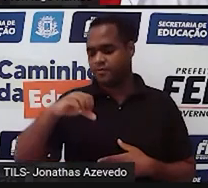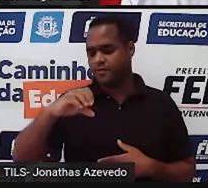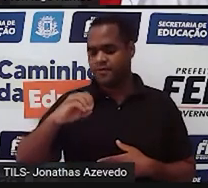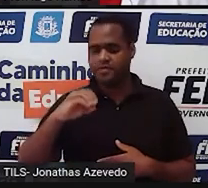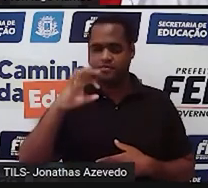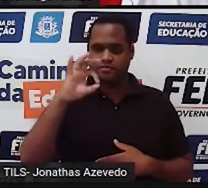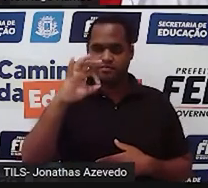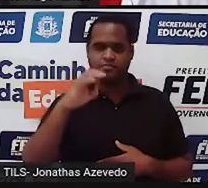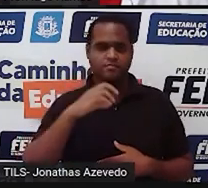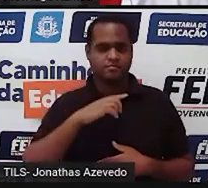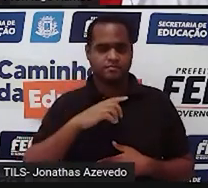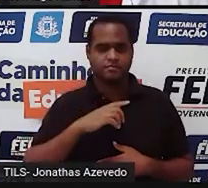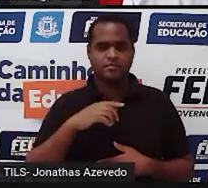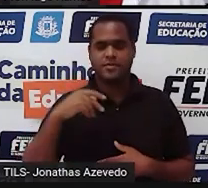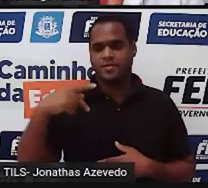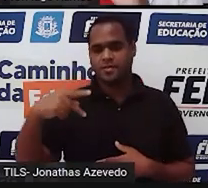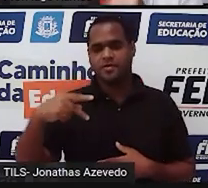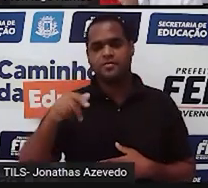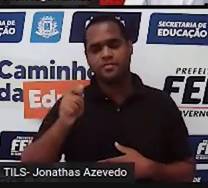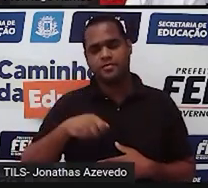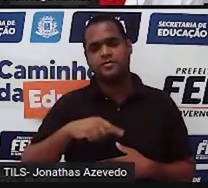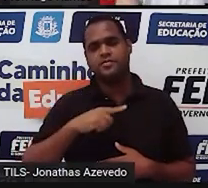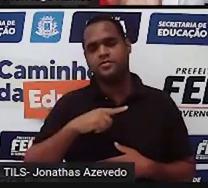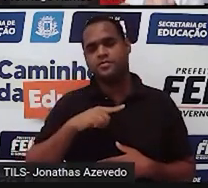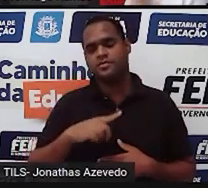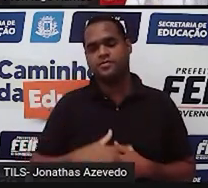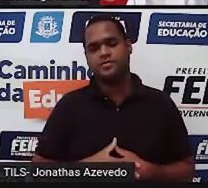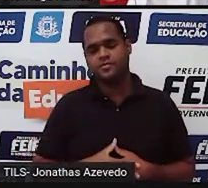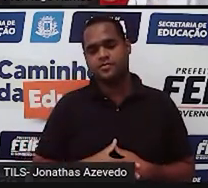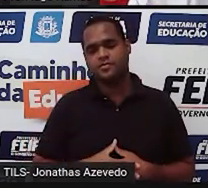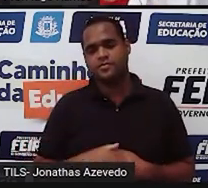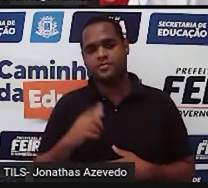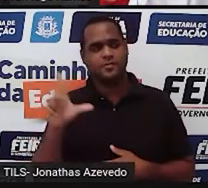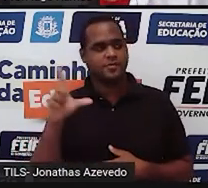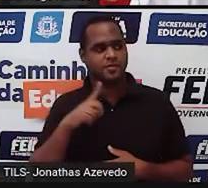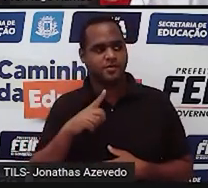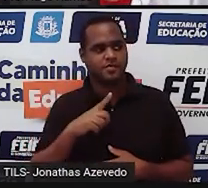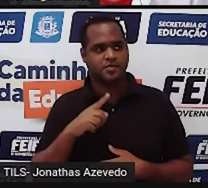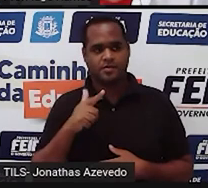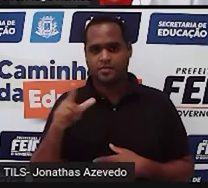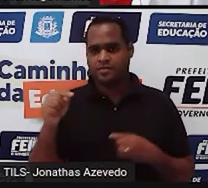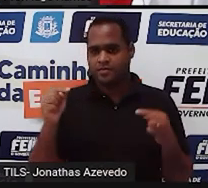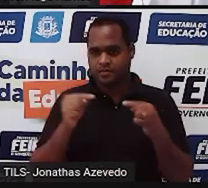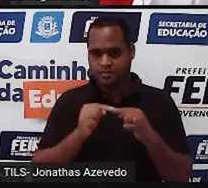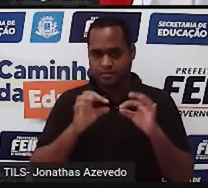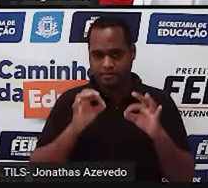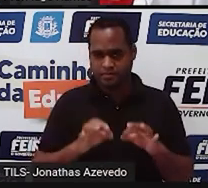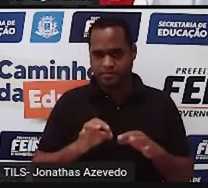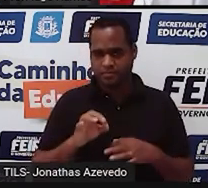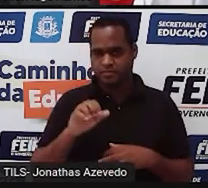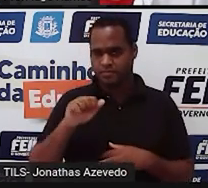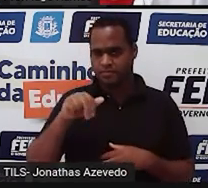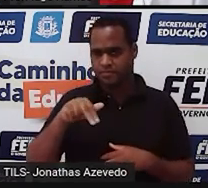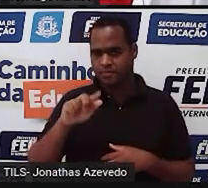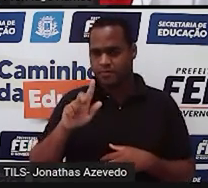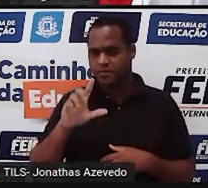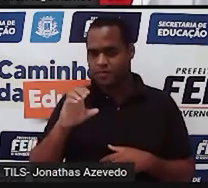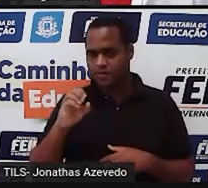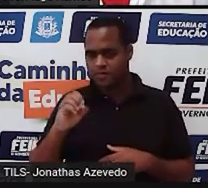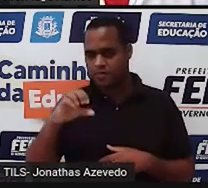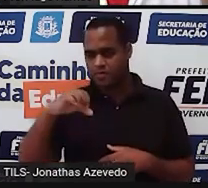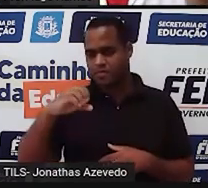Isso é uma reta perpendicular cruza outra reta ou um segmento e forma ângulos de 90°